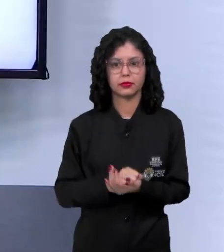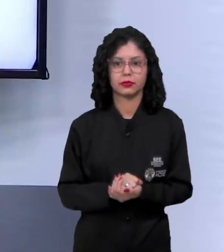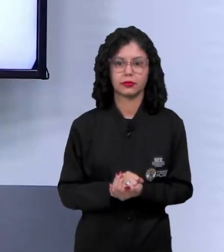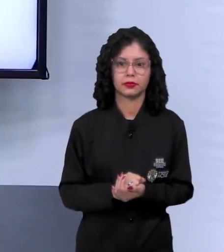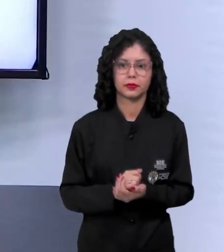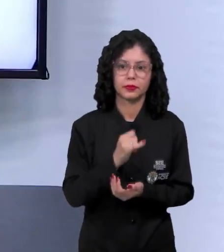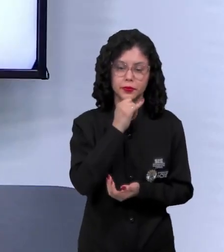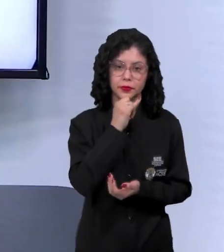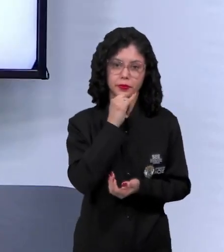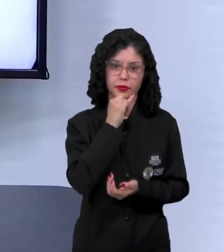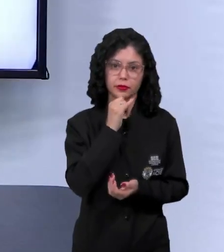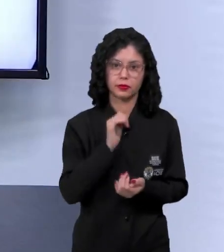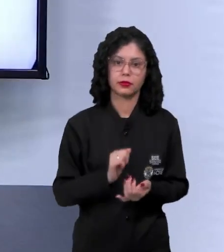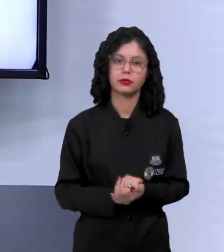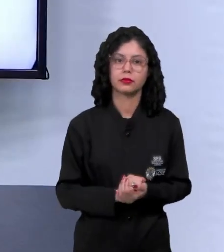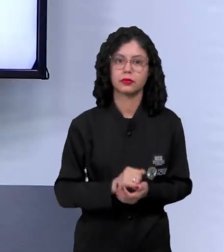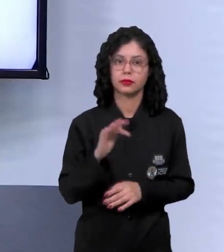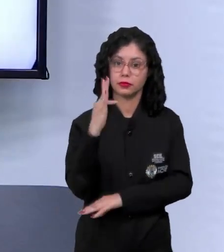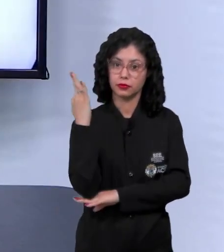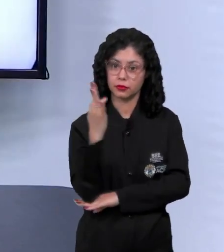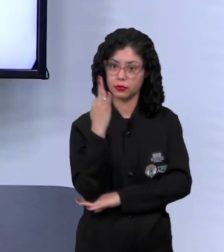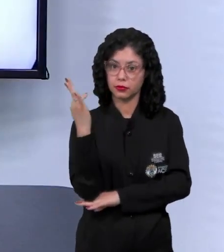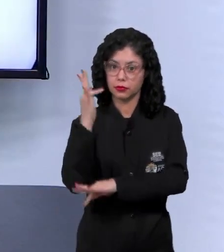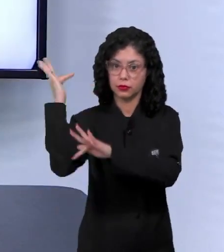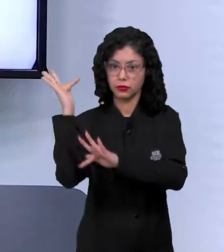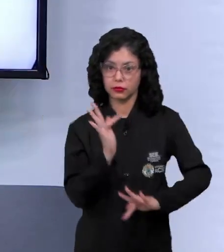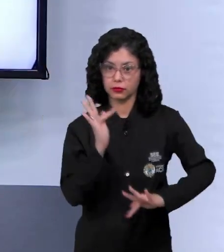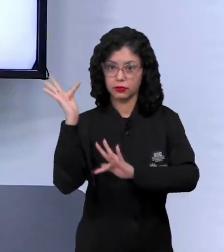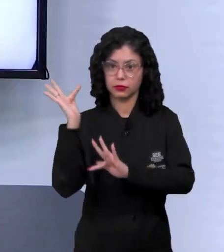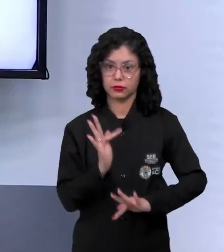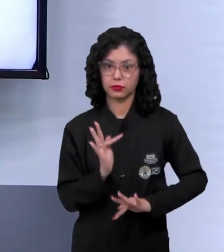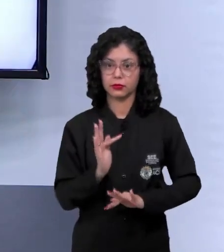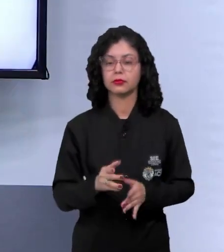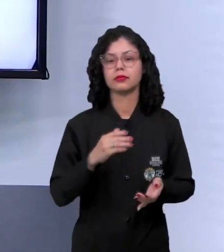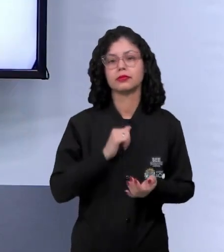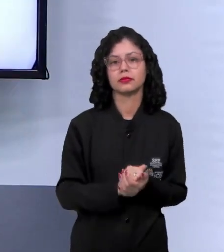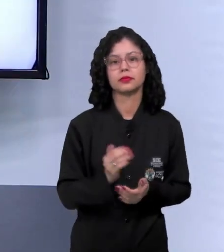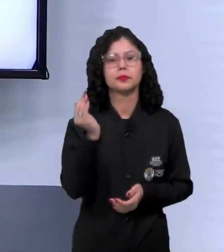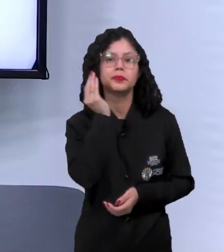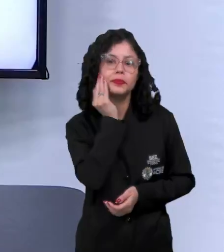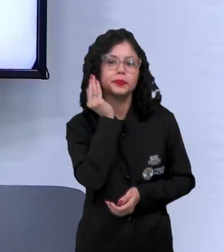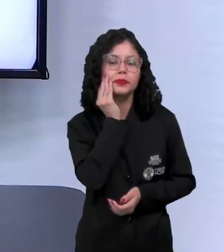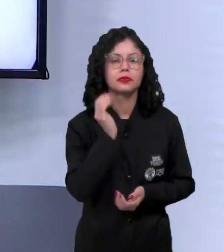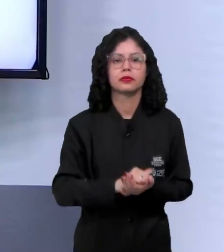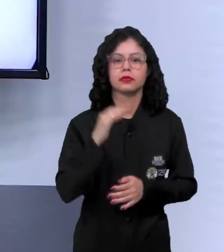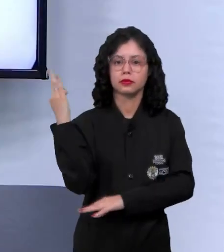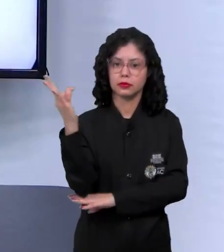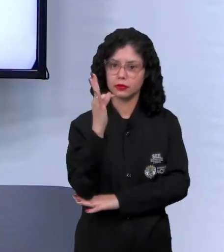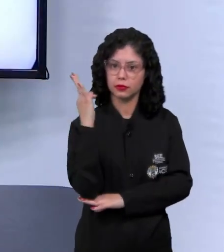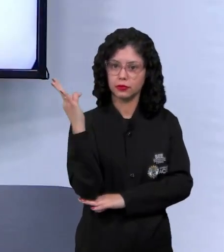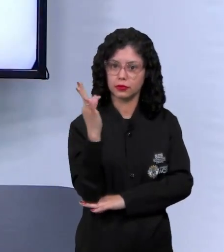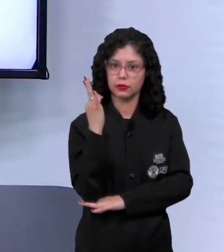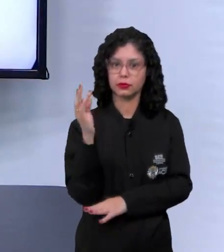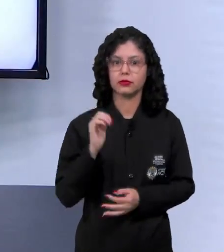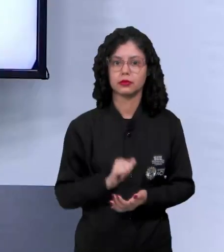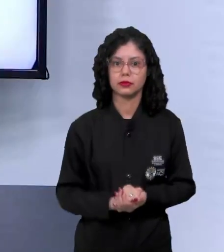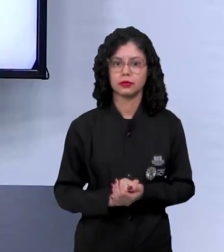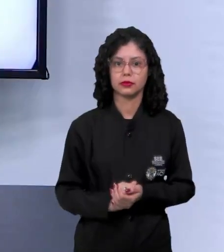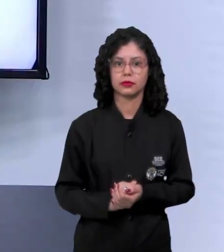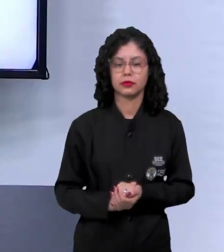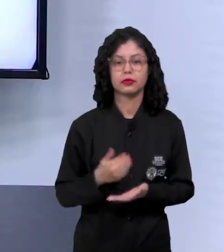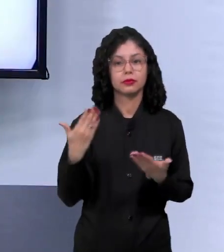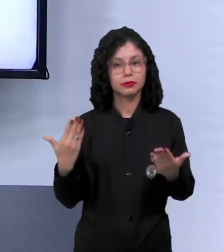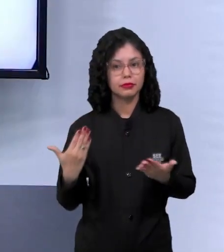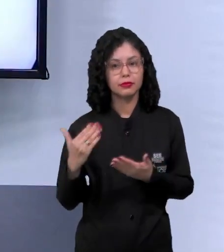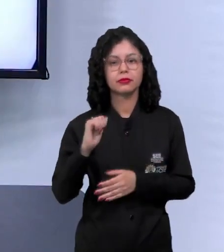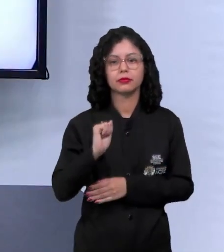Então, por exemplo, Feijó é conhecido como o quê? Como a terra do açaí. Tarauacá, conhecido como a terra do abacaxi.